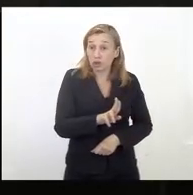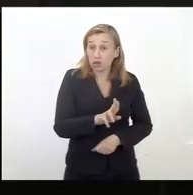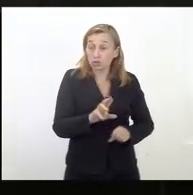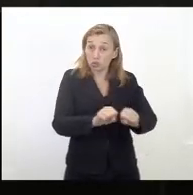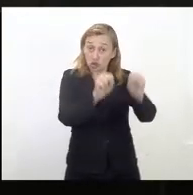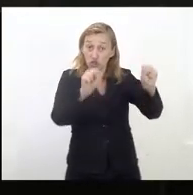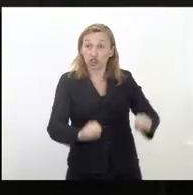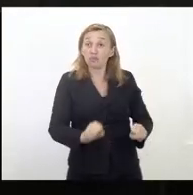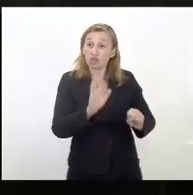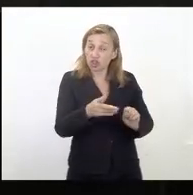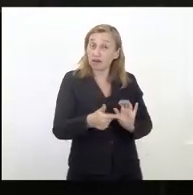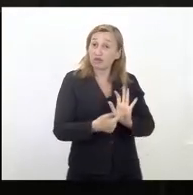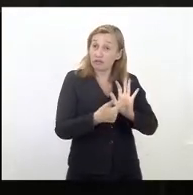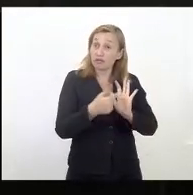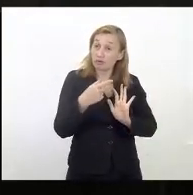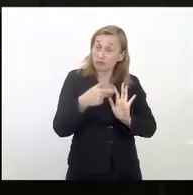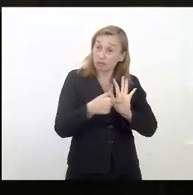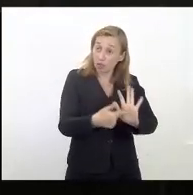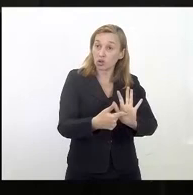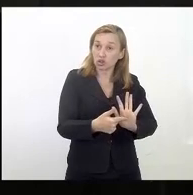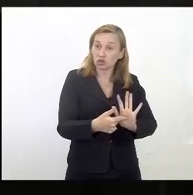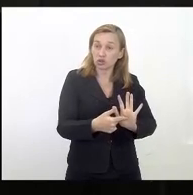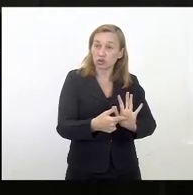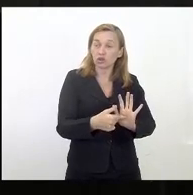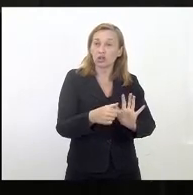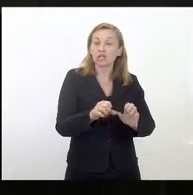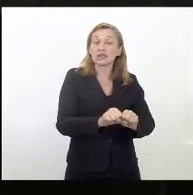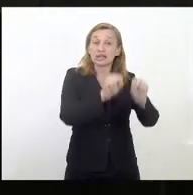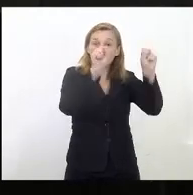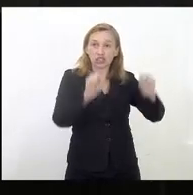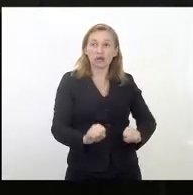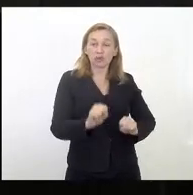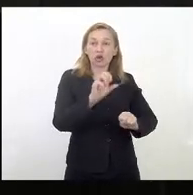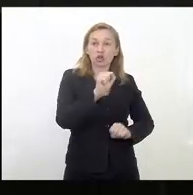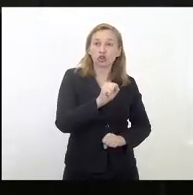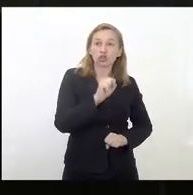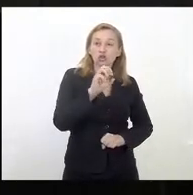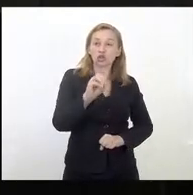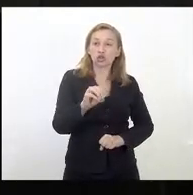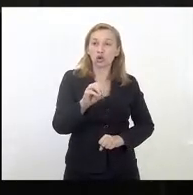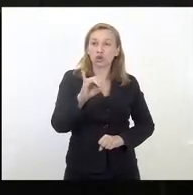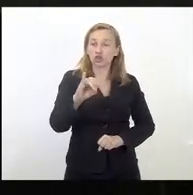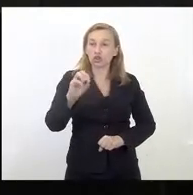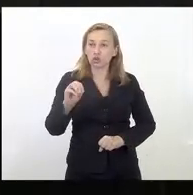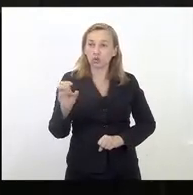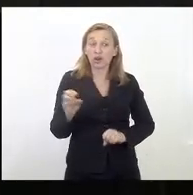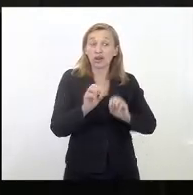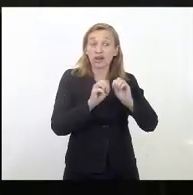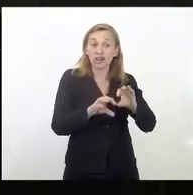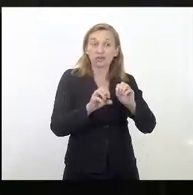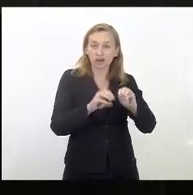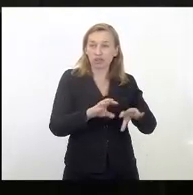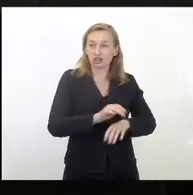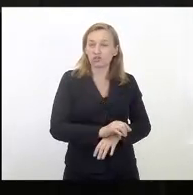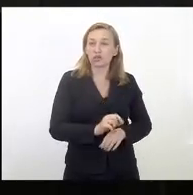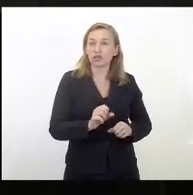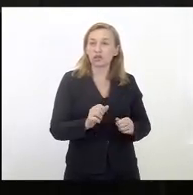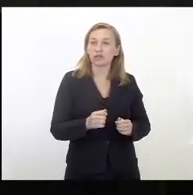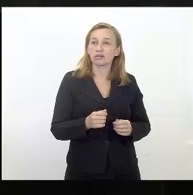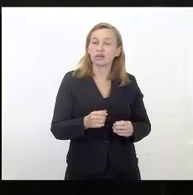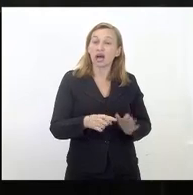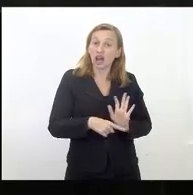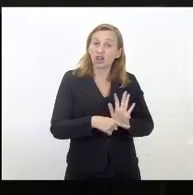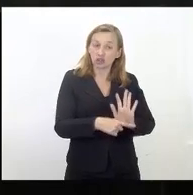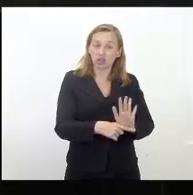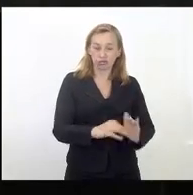já apresenta é um sistema socioeducativo o ou seja um sistema que deveria apostar em